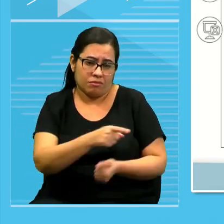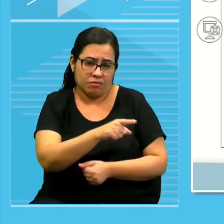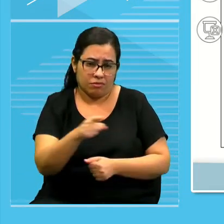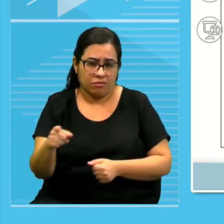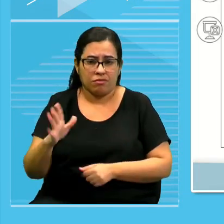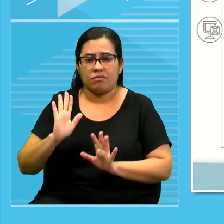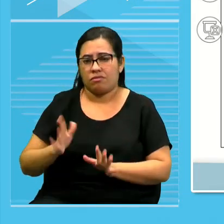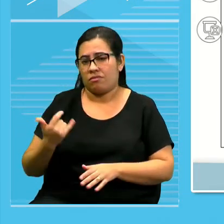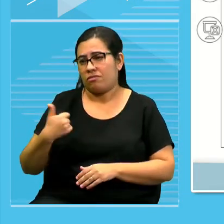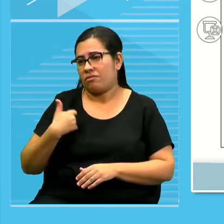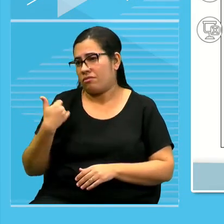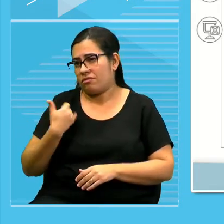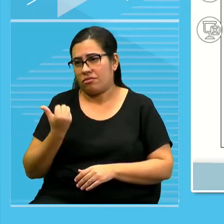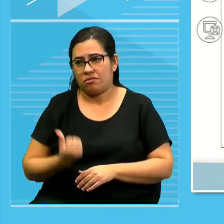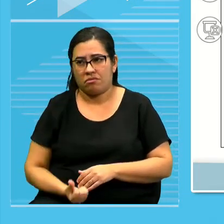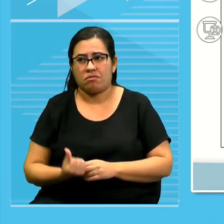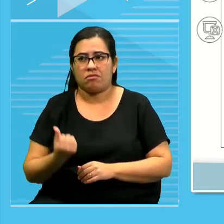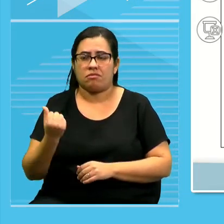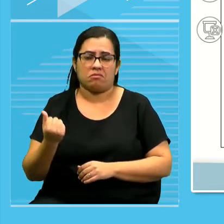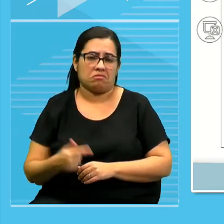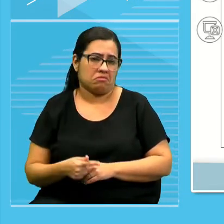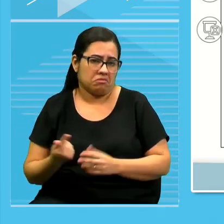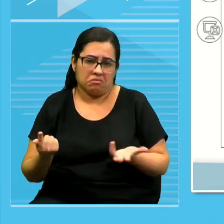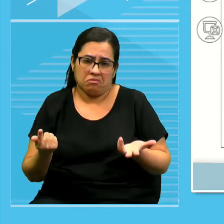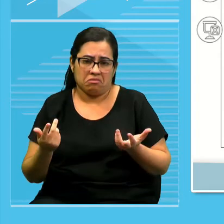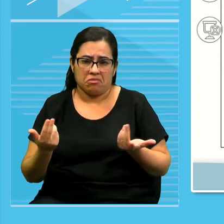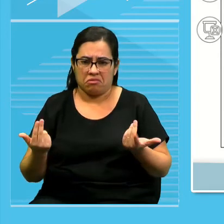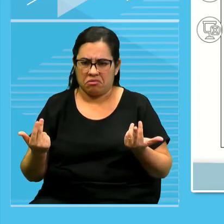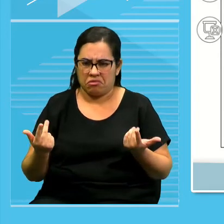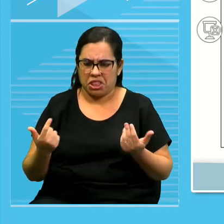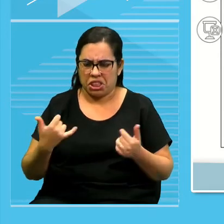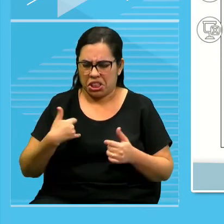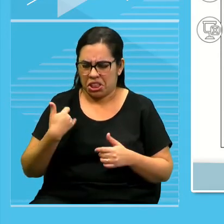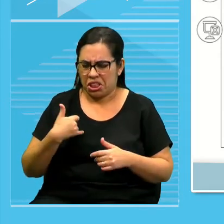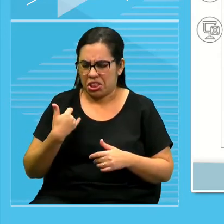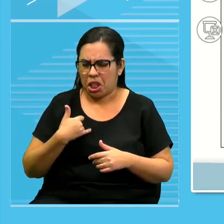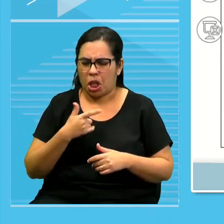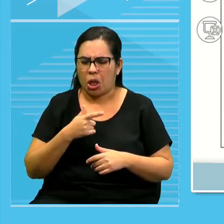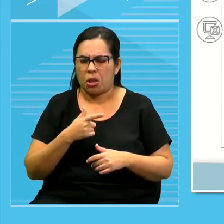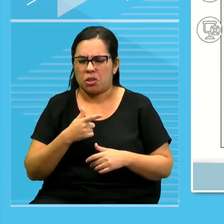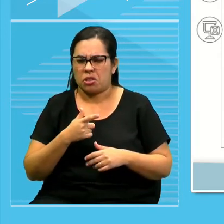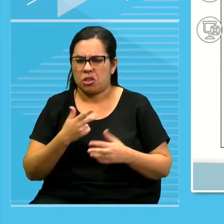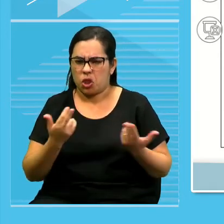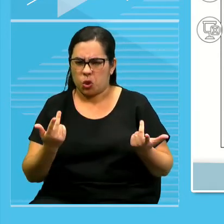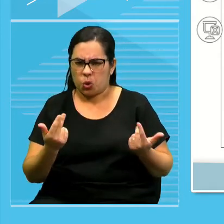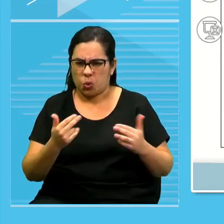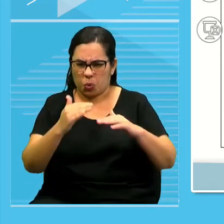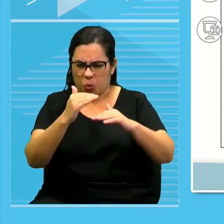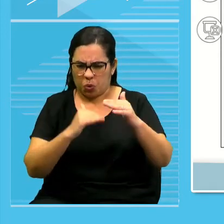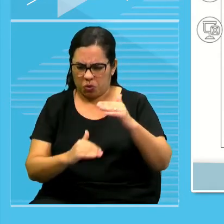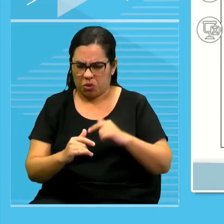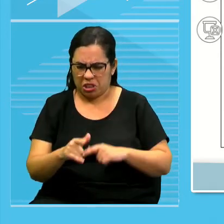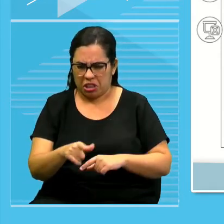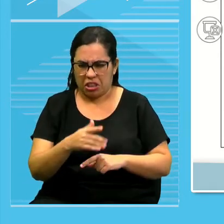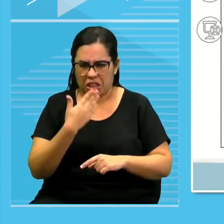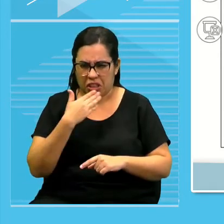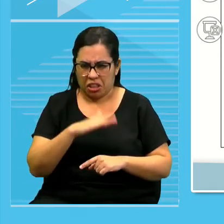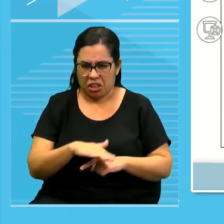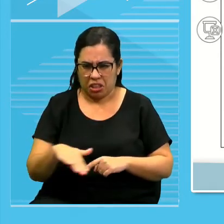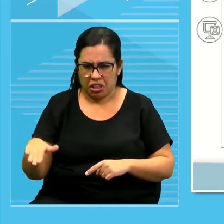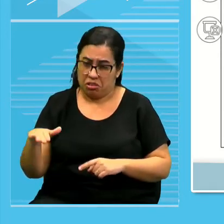tem 16 e 17 tu não pensa mais quanto era da mesma forma quando de quando tu era uma criança